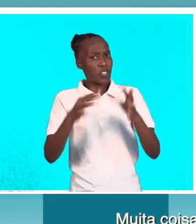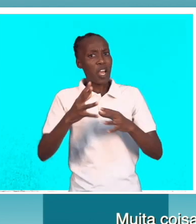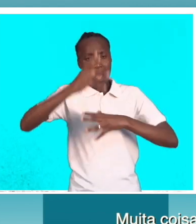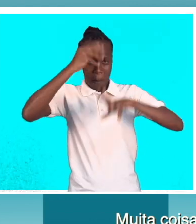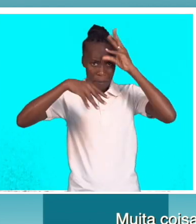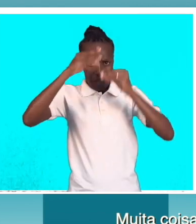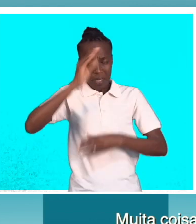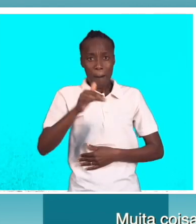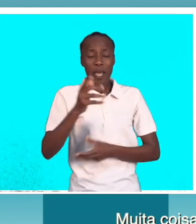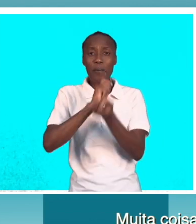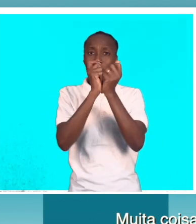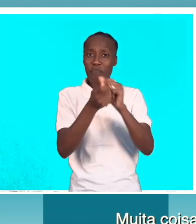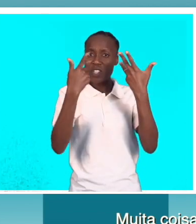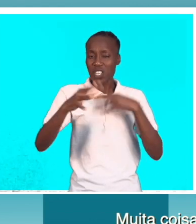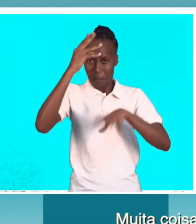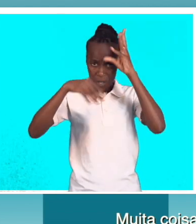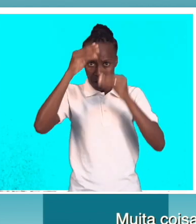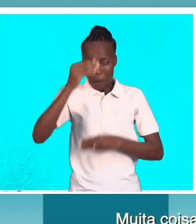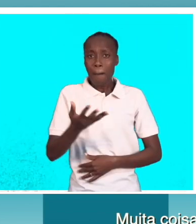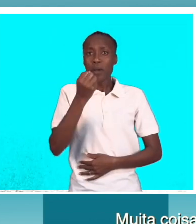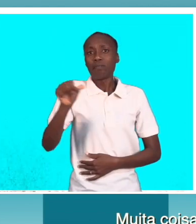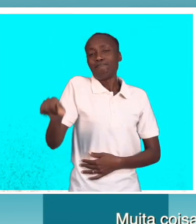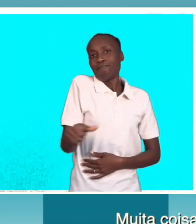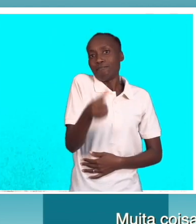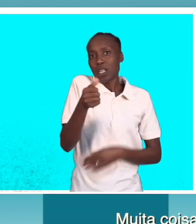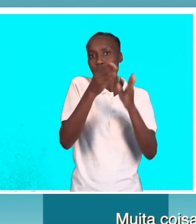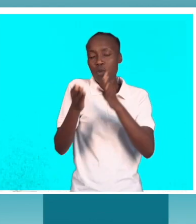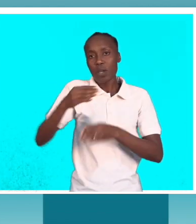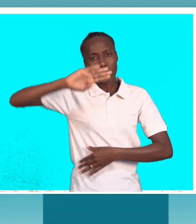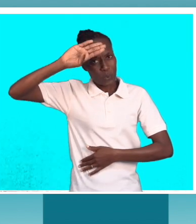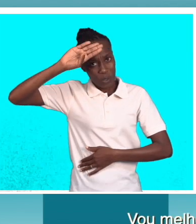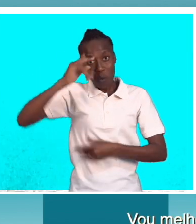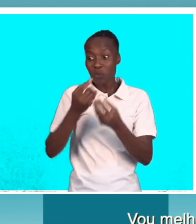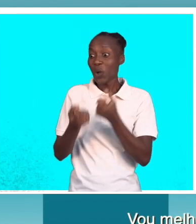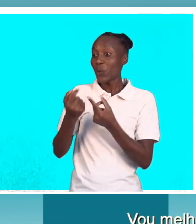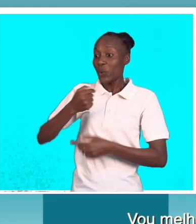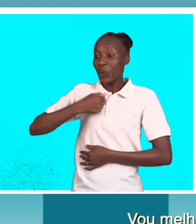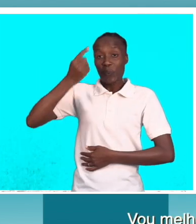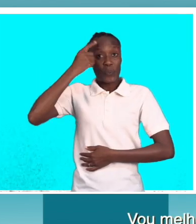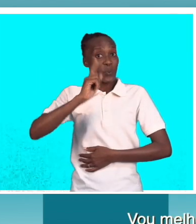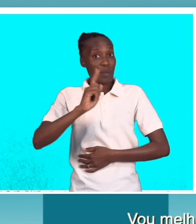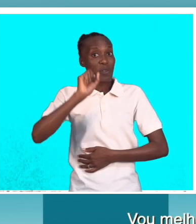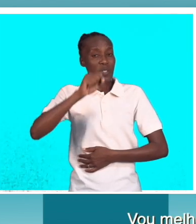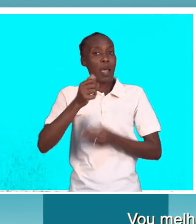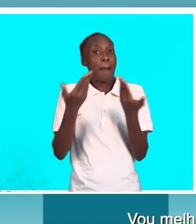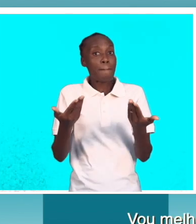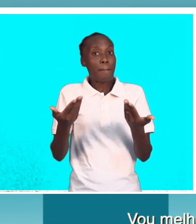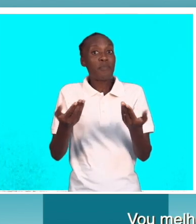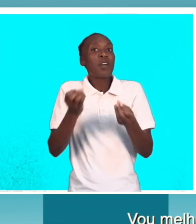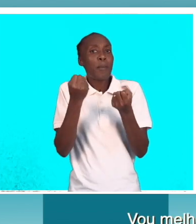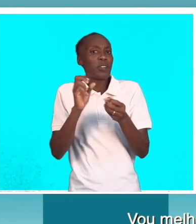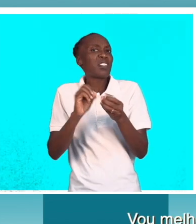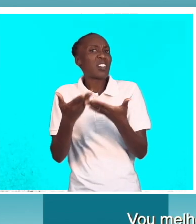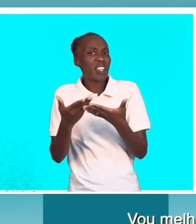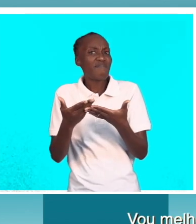aprendemos para mudar, aprendemos para dar, melhorar o doente. Muita coisa que eu nem sabia. Sim, sim, assim